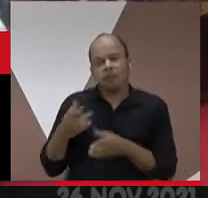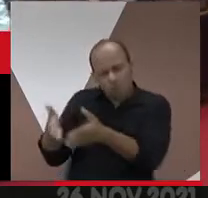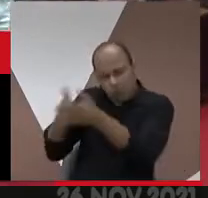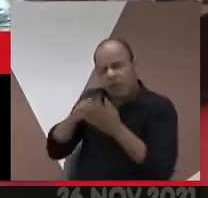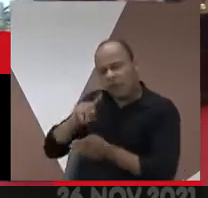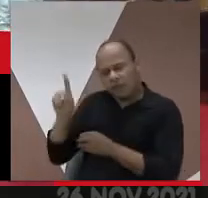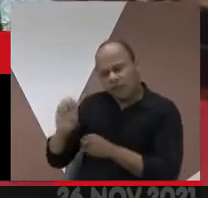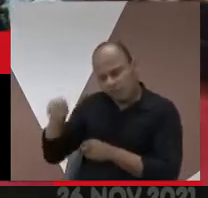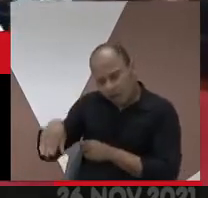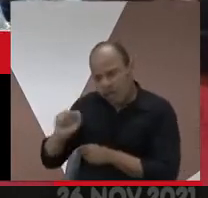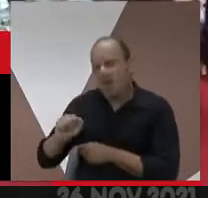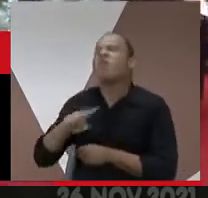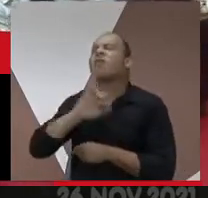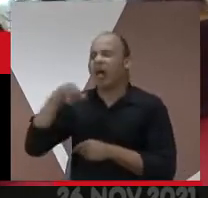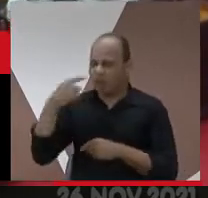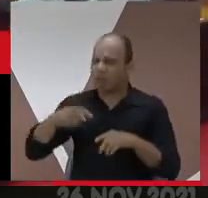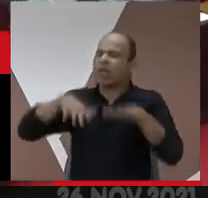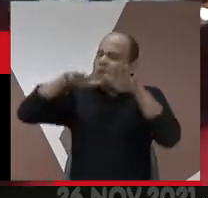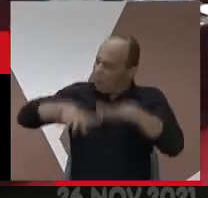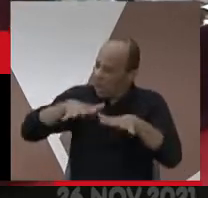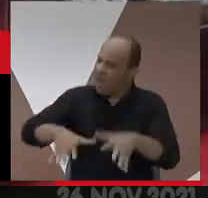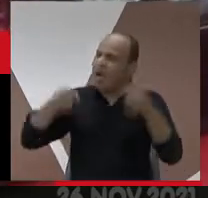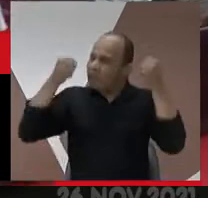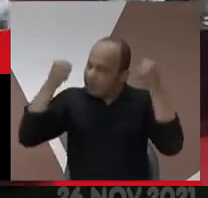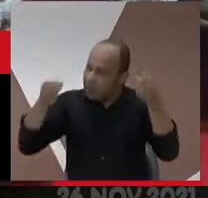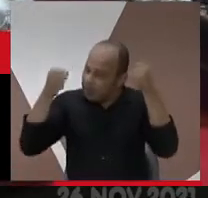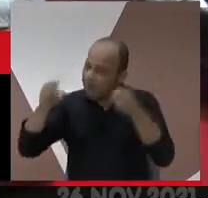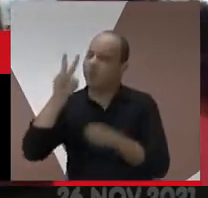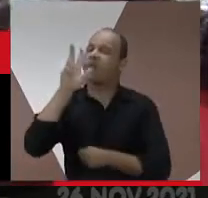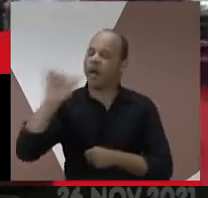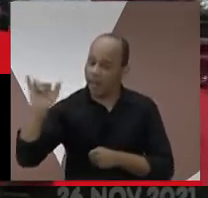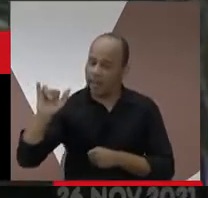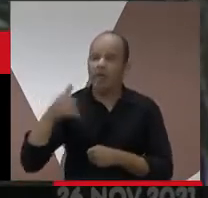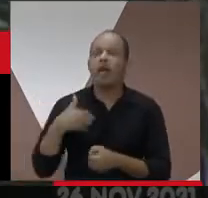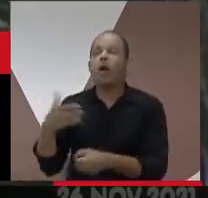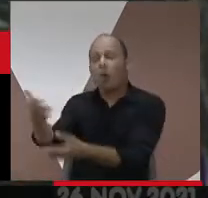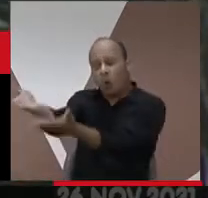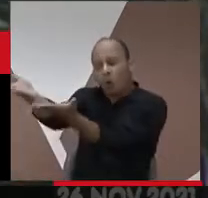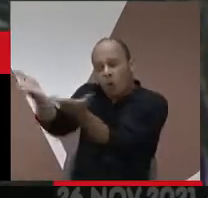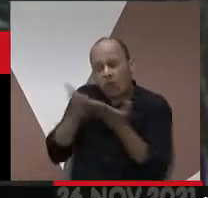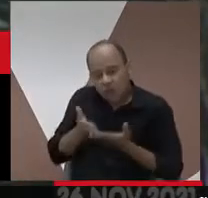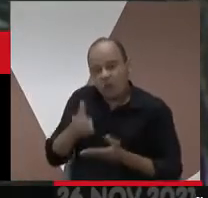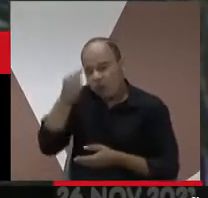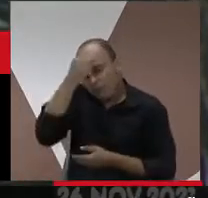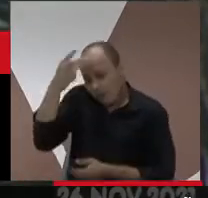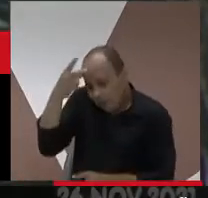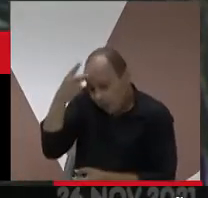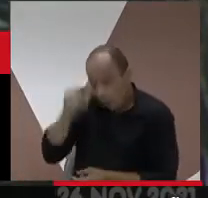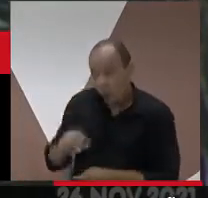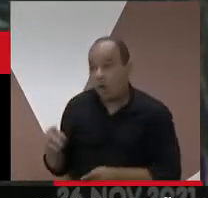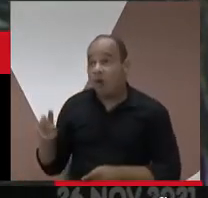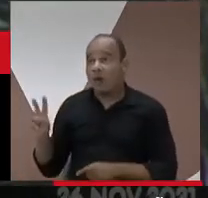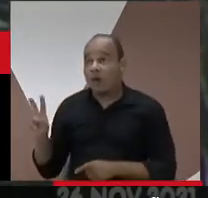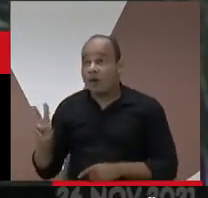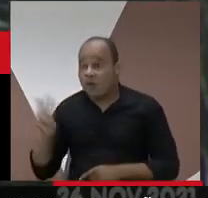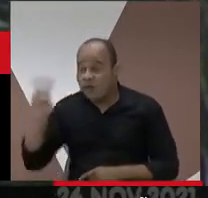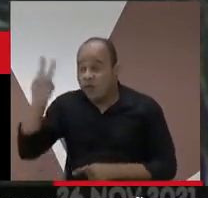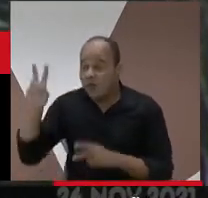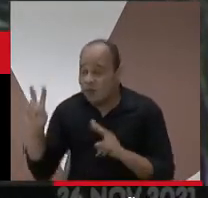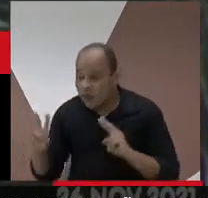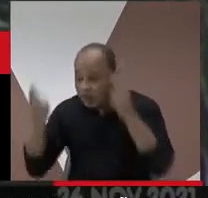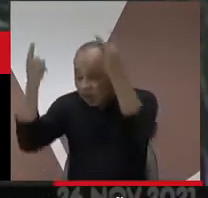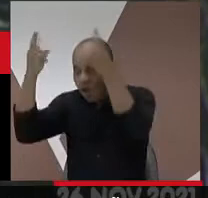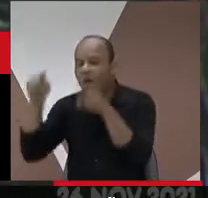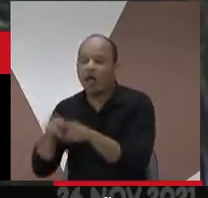mais uma, porque já foram várias. Convido, então, a prefeita Marília e o prefeito Medioli para participar também,